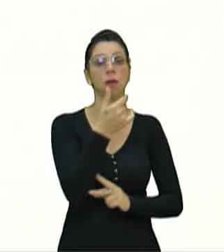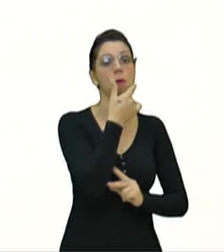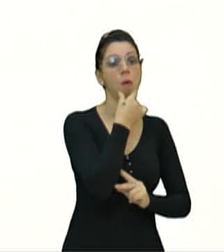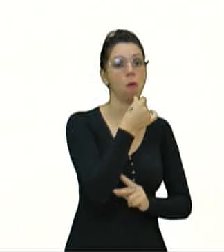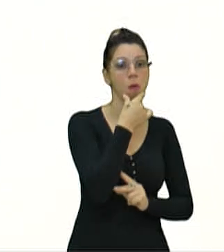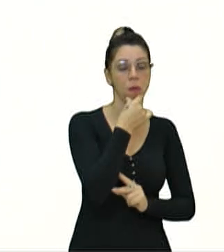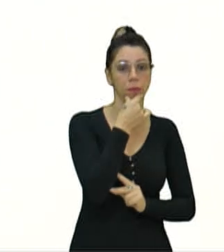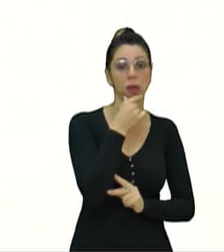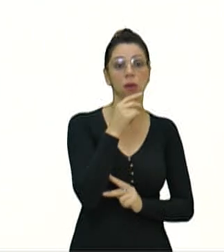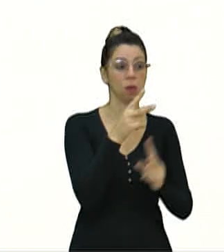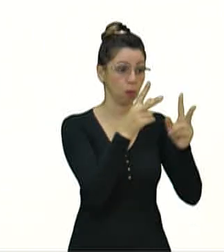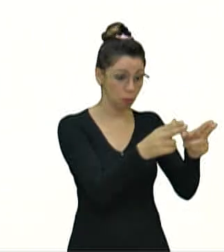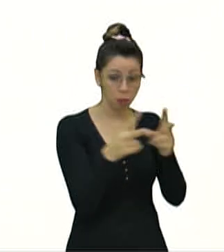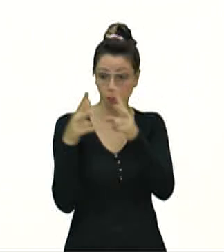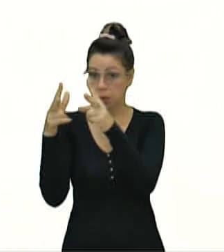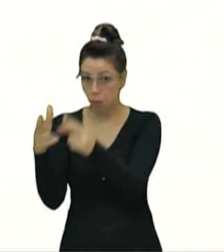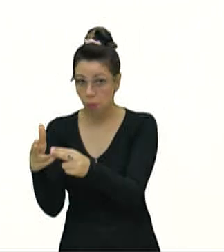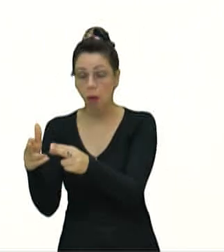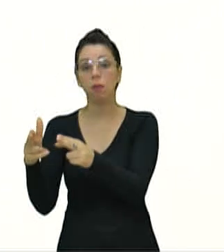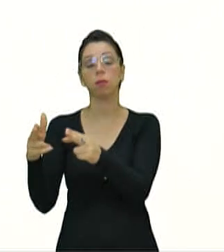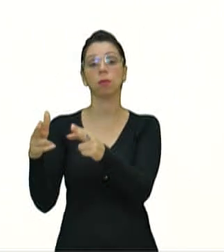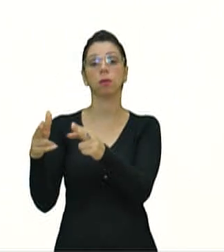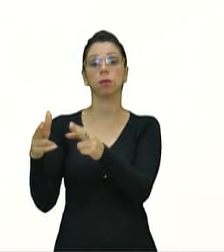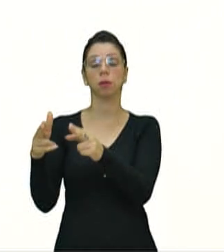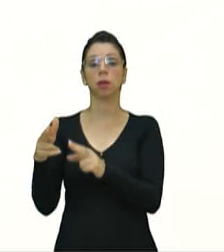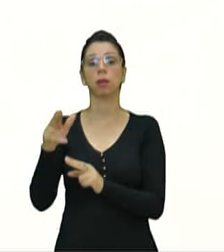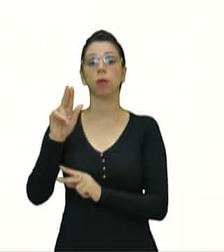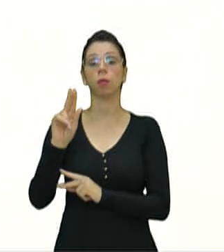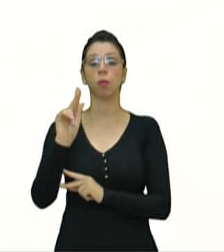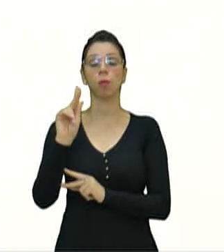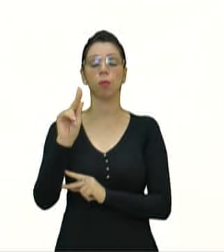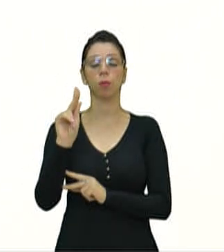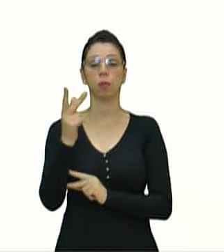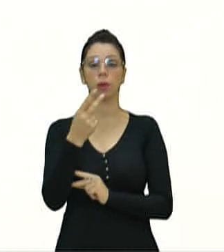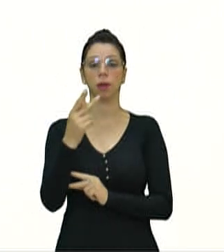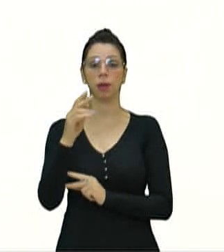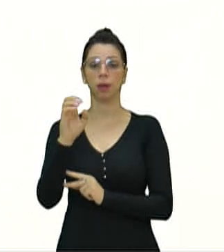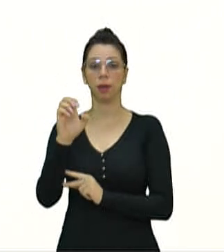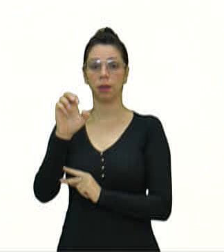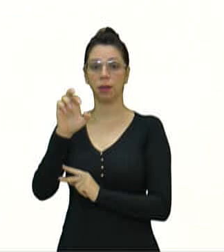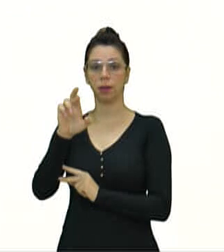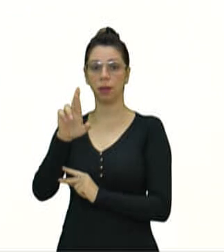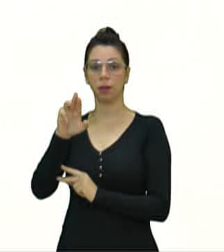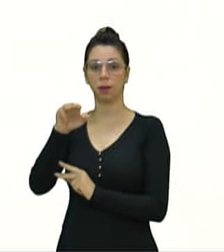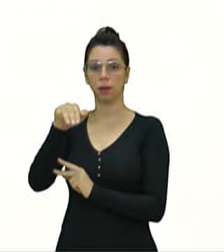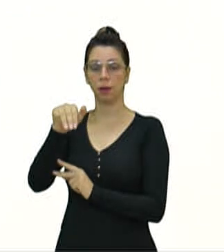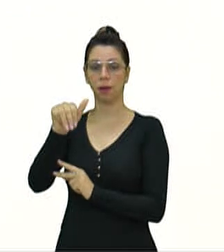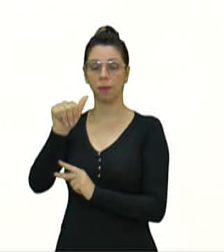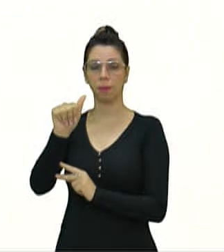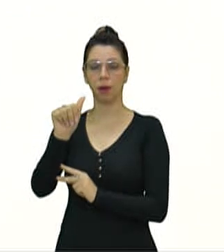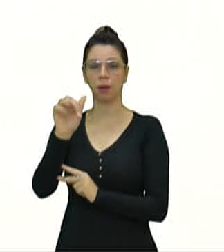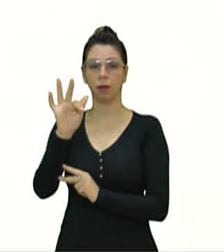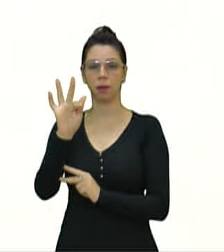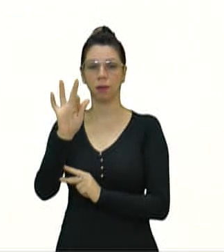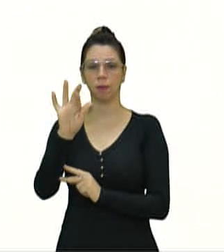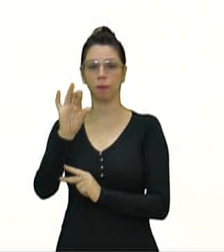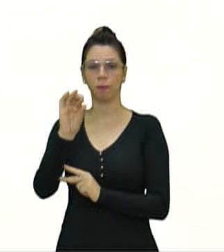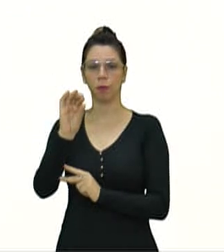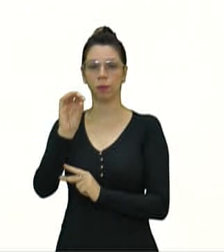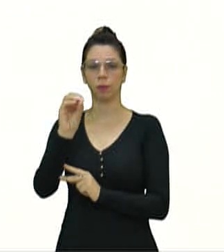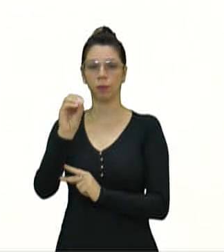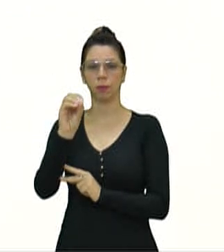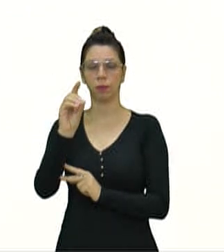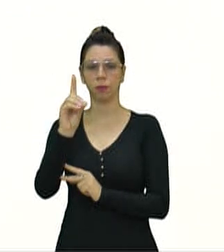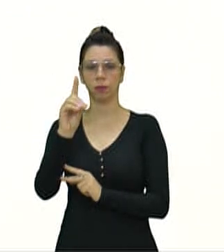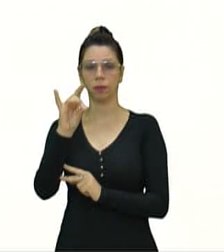que nós conhecemos mais como hermafroditas, né? E os indivíduos dioicos que têm os sexos separados.